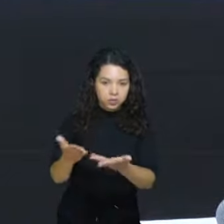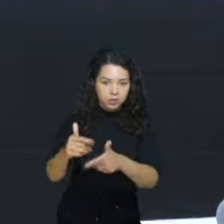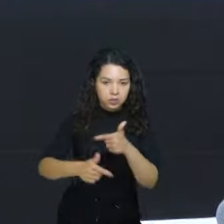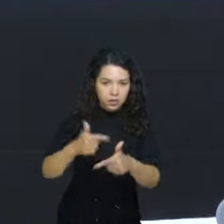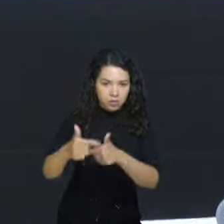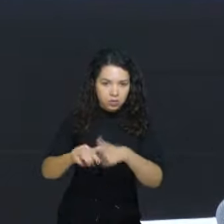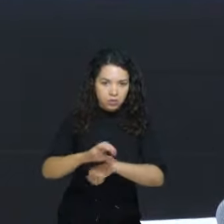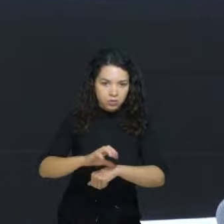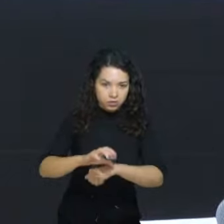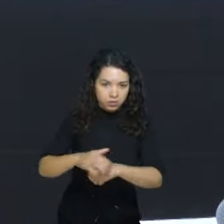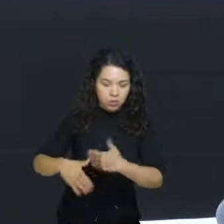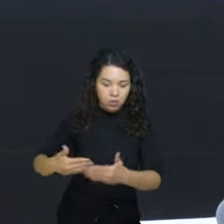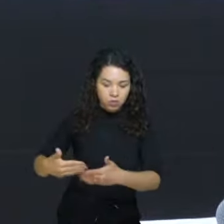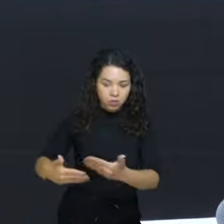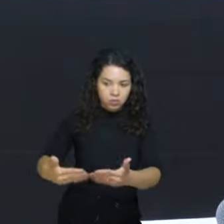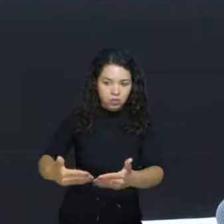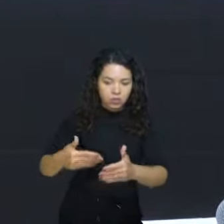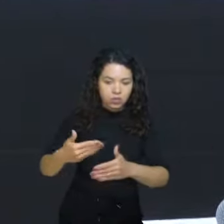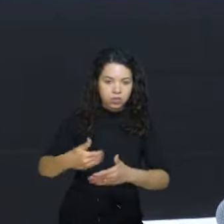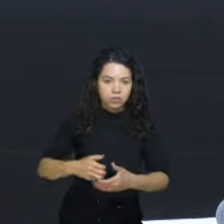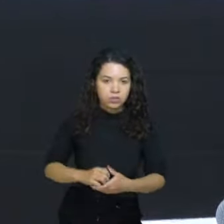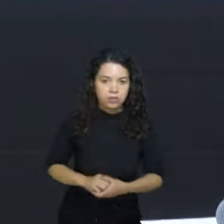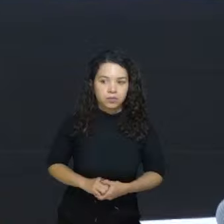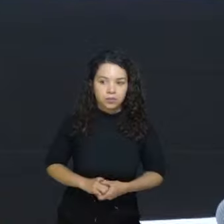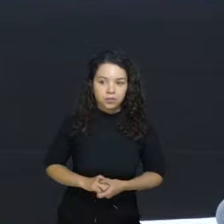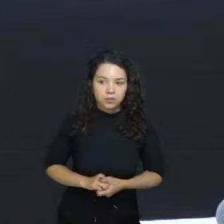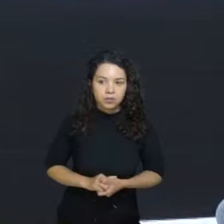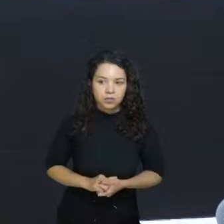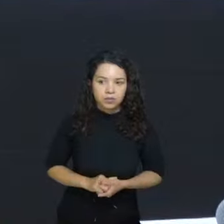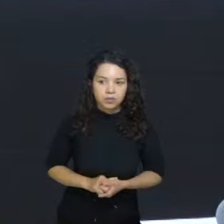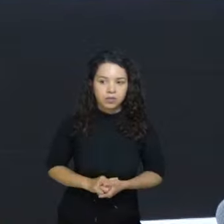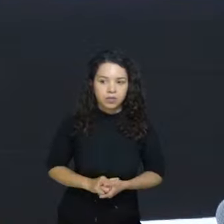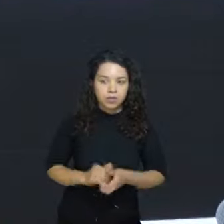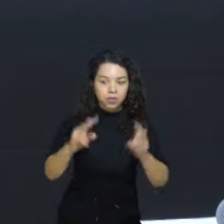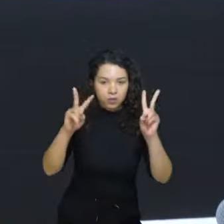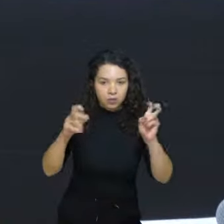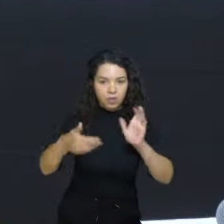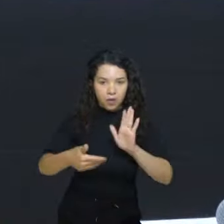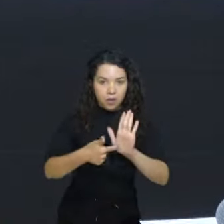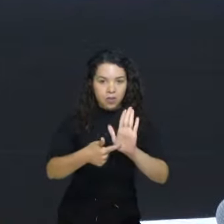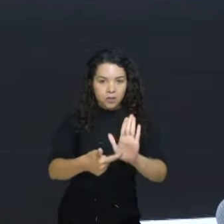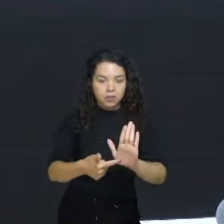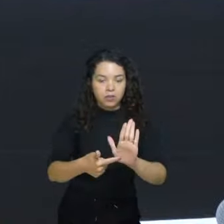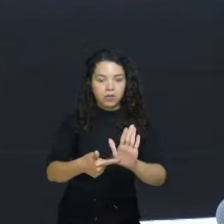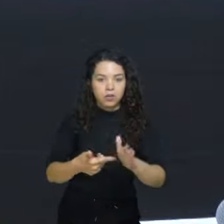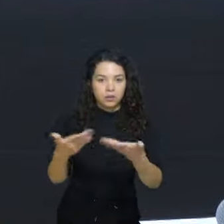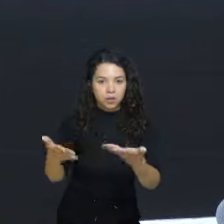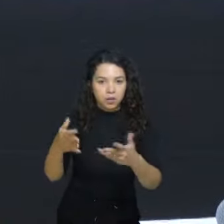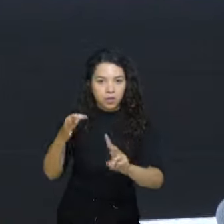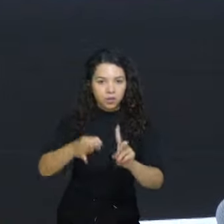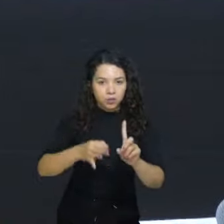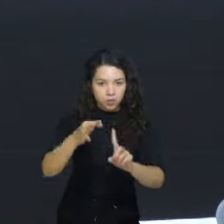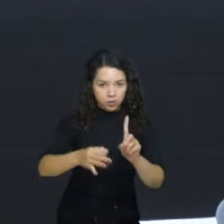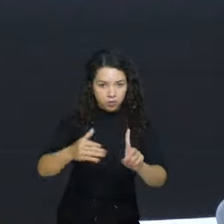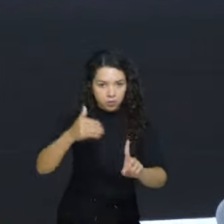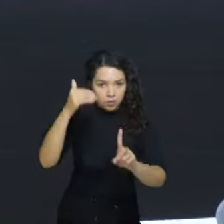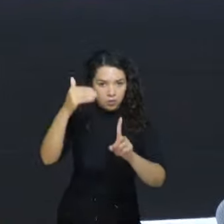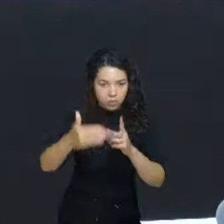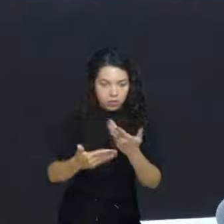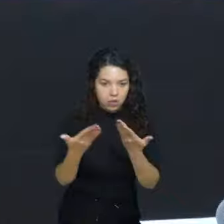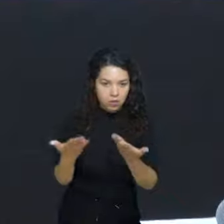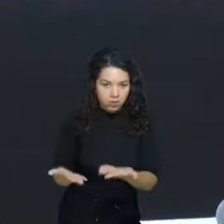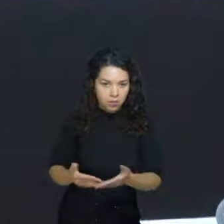do nosso processo eleitoral eh o tema que será apresentado pela desembargadora Maria eh do rossil Lu Santa